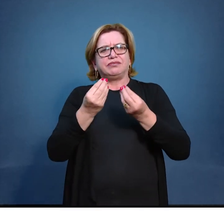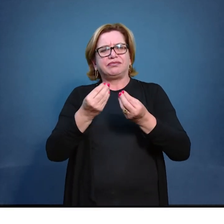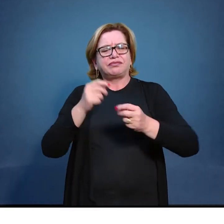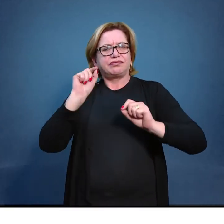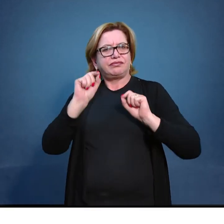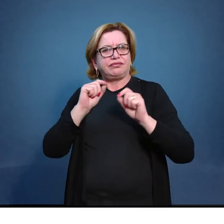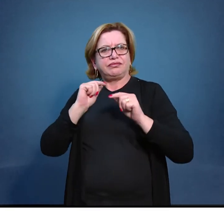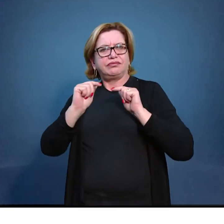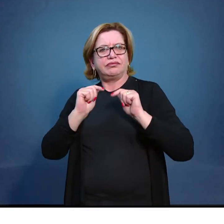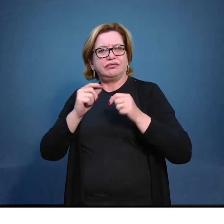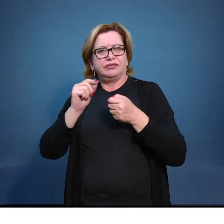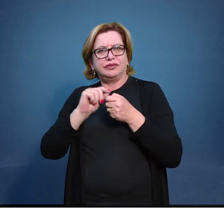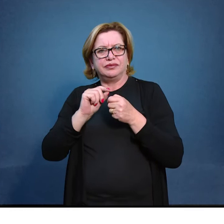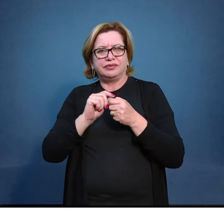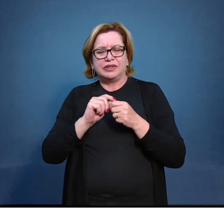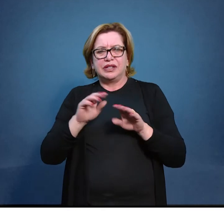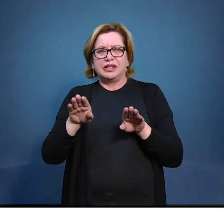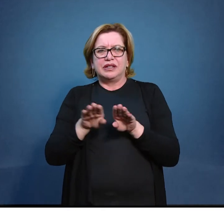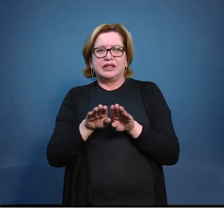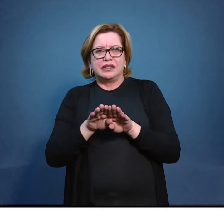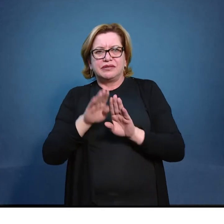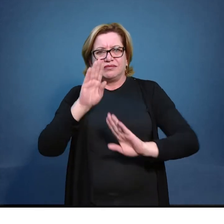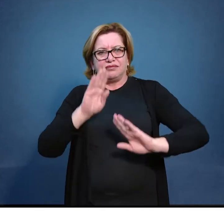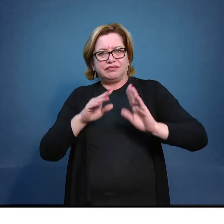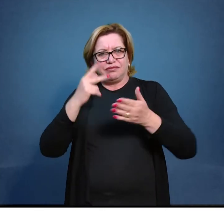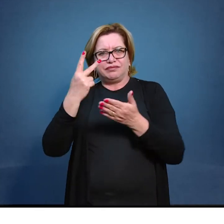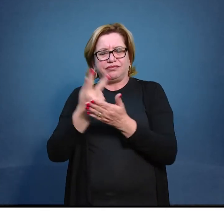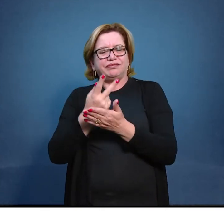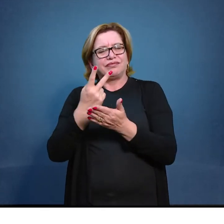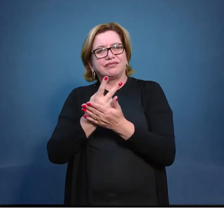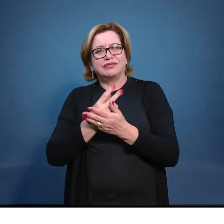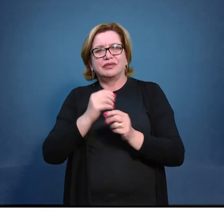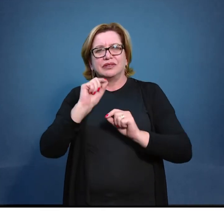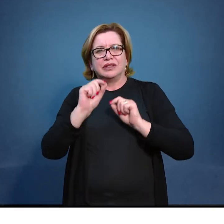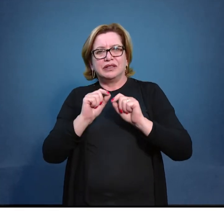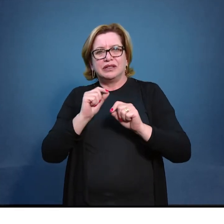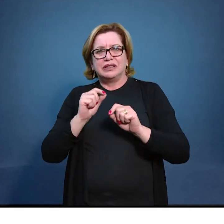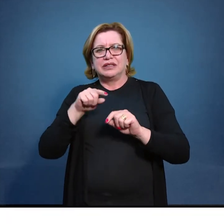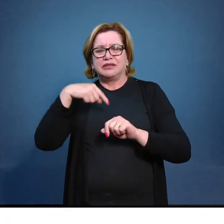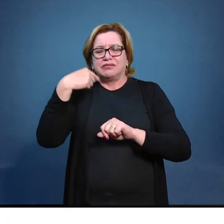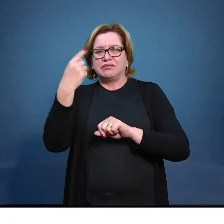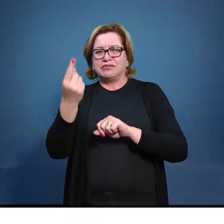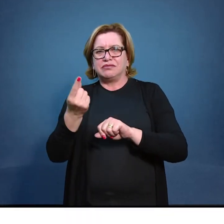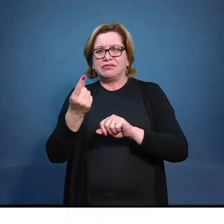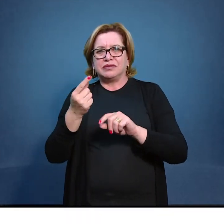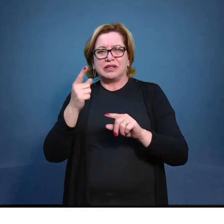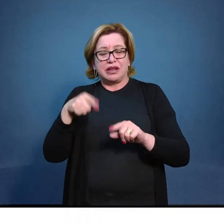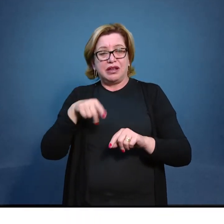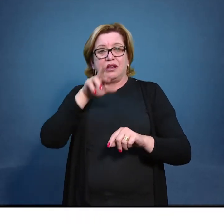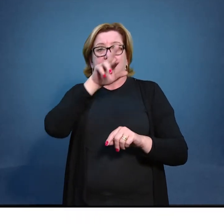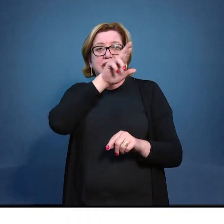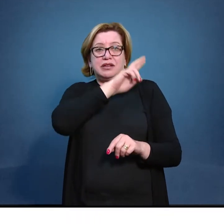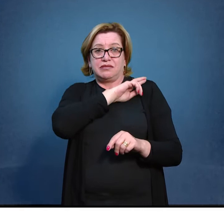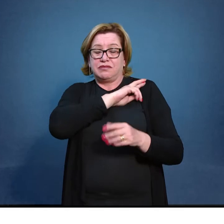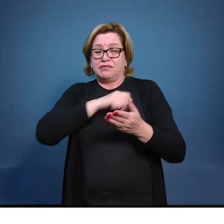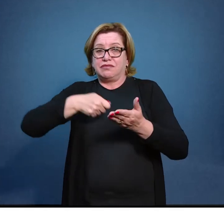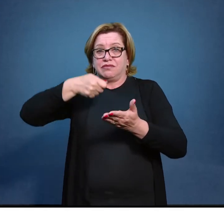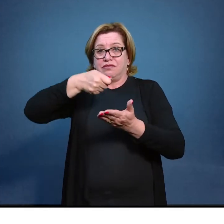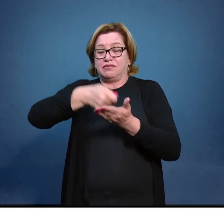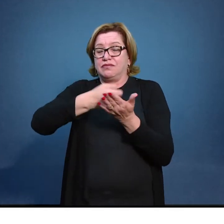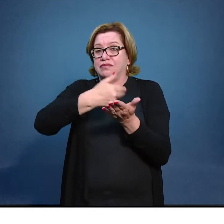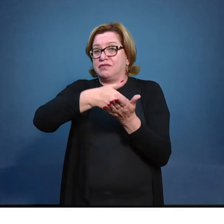eles deviam fazer, cometem práticas não corretas, aí eles são responsáveis pelo pagamento